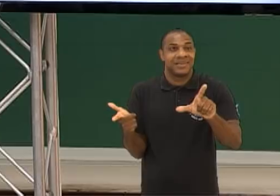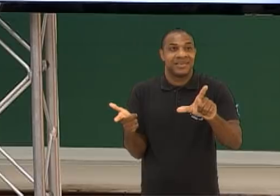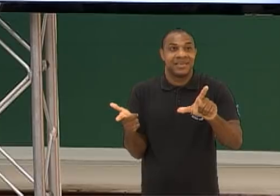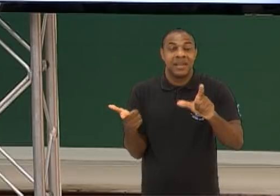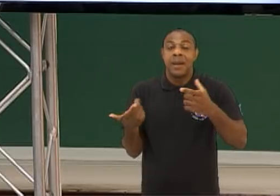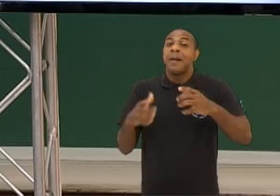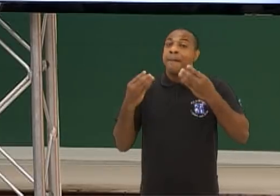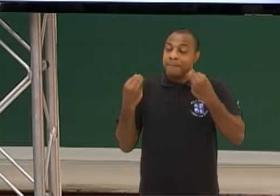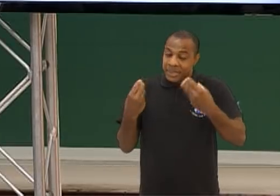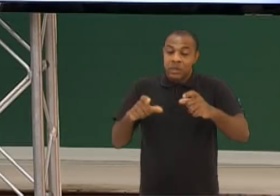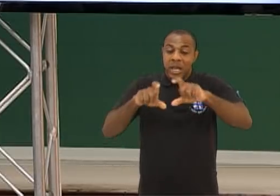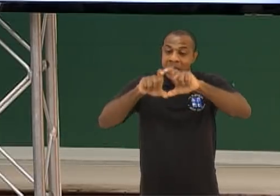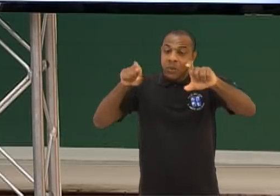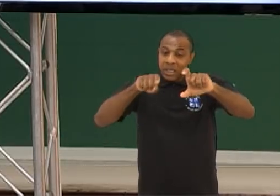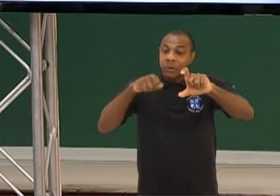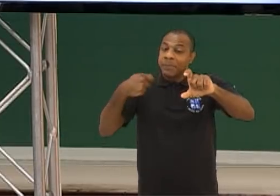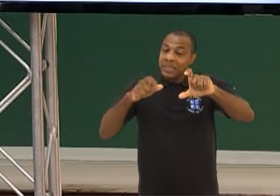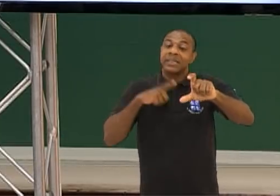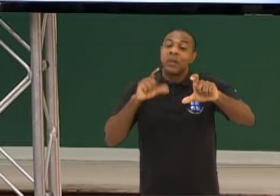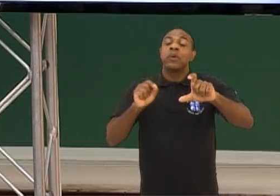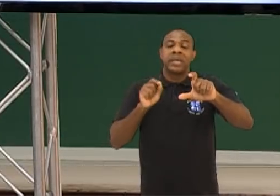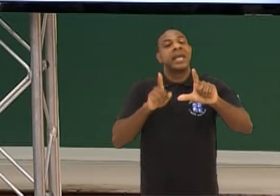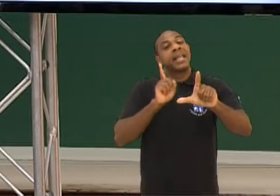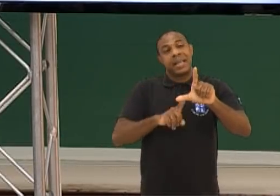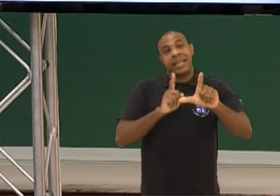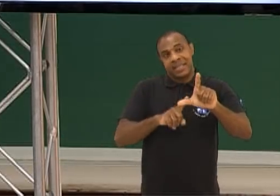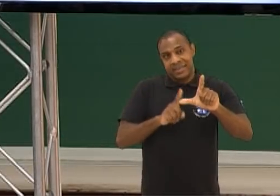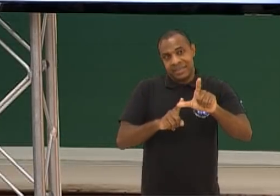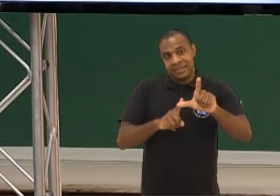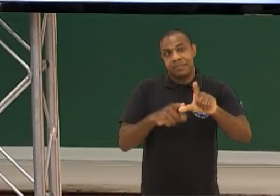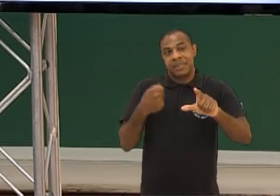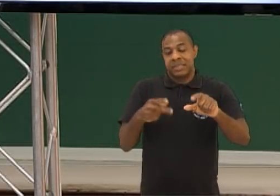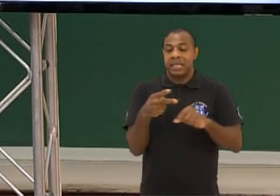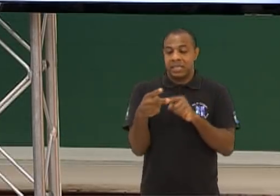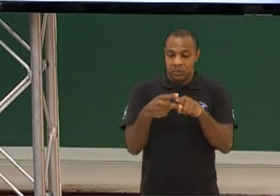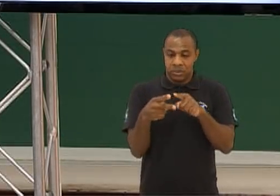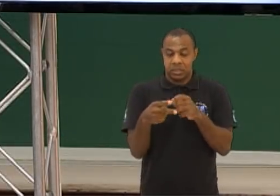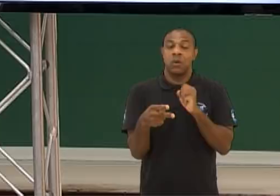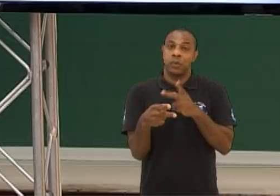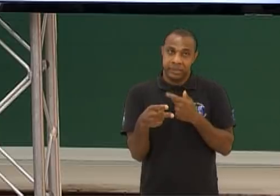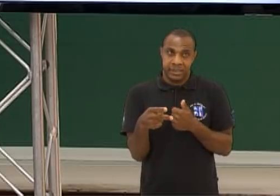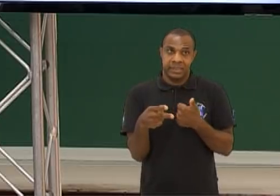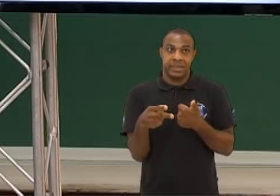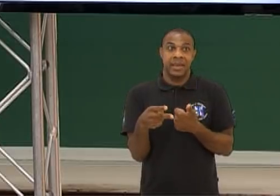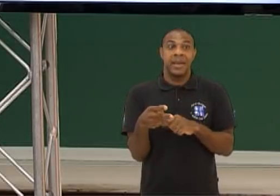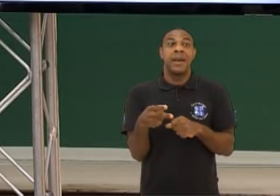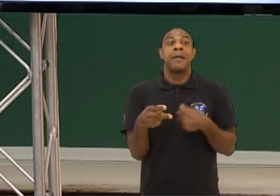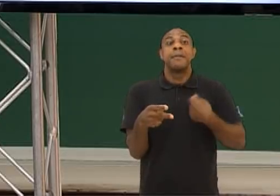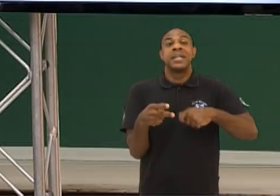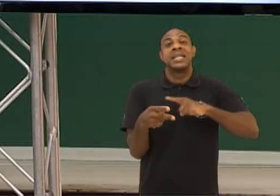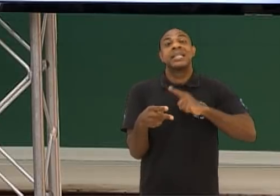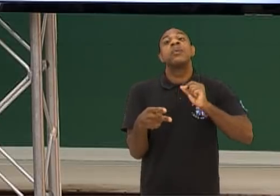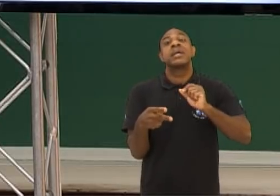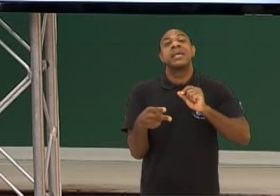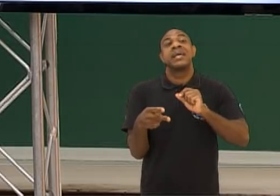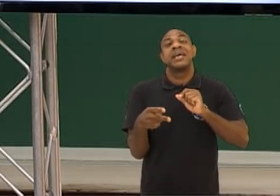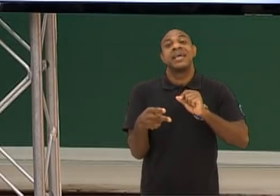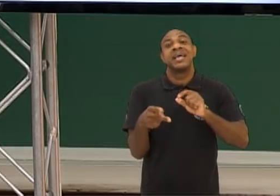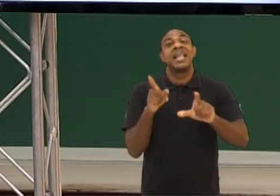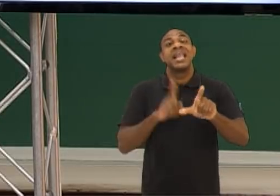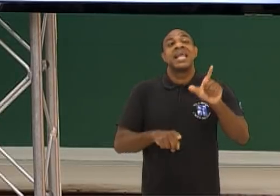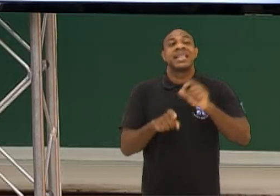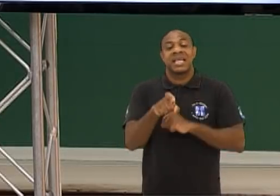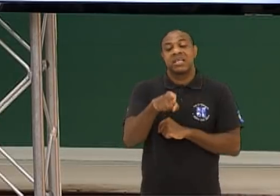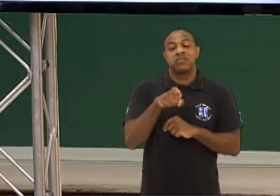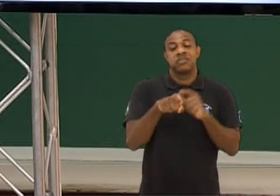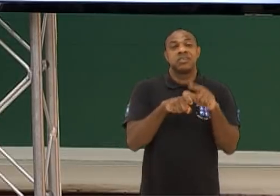equação, tem que ser 2 coisas. Lembram disso? Tem que ser a igualdade, ok? só que tem que ter o x, né? O famoso x